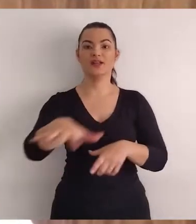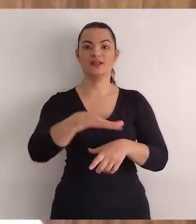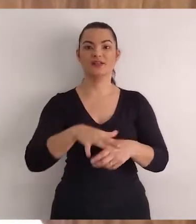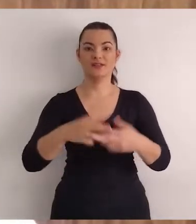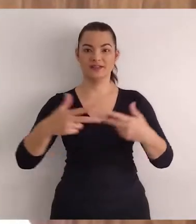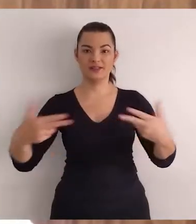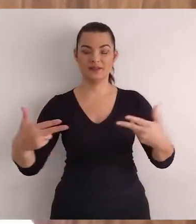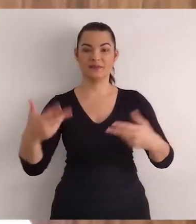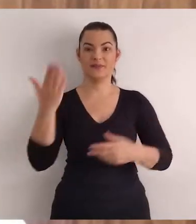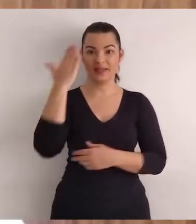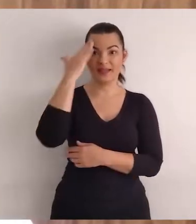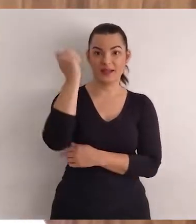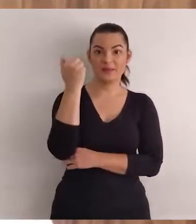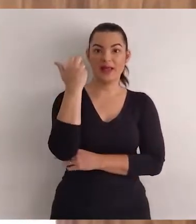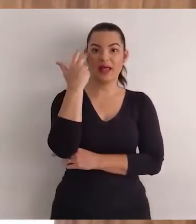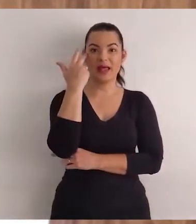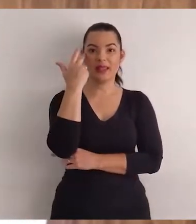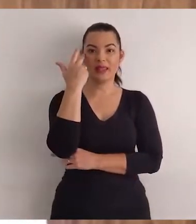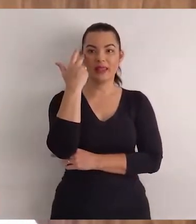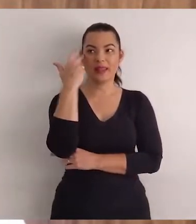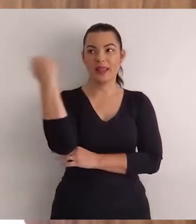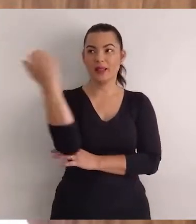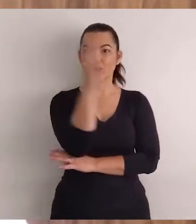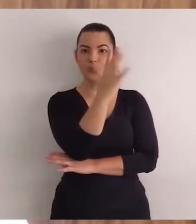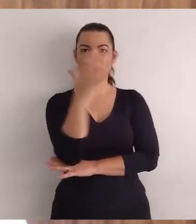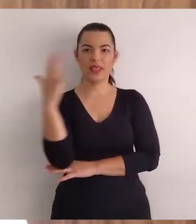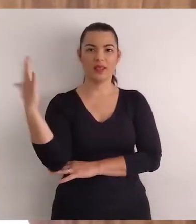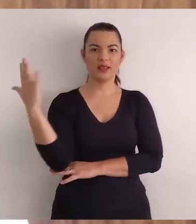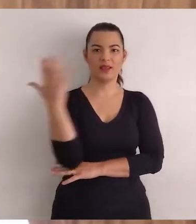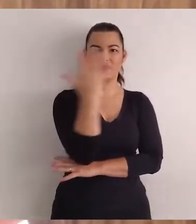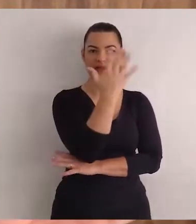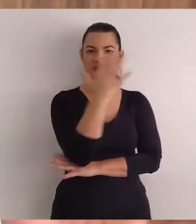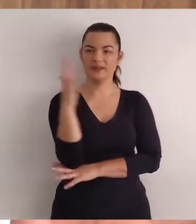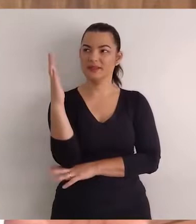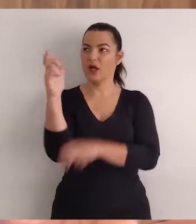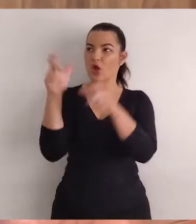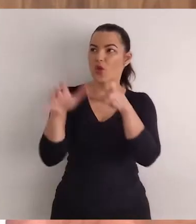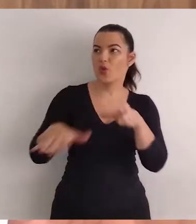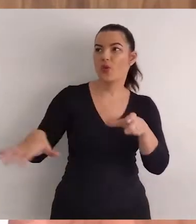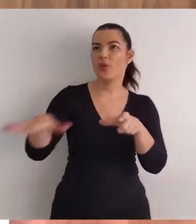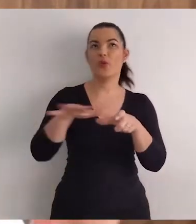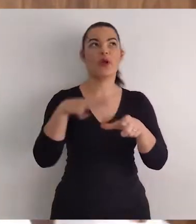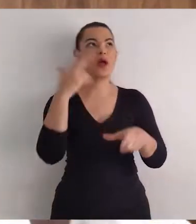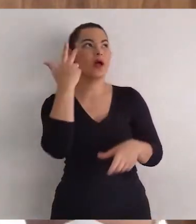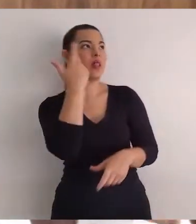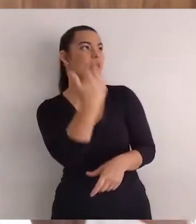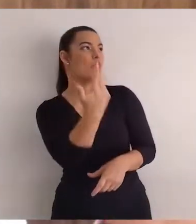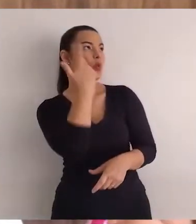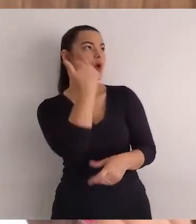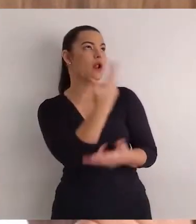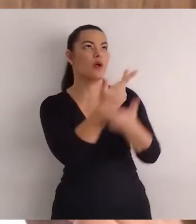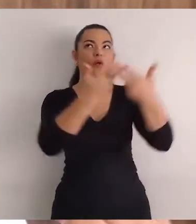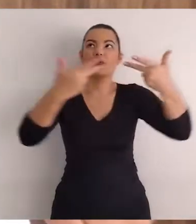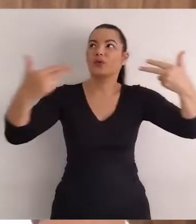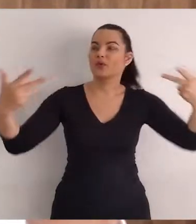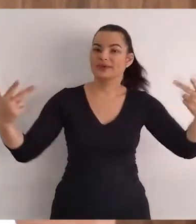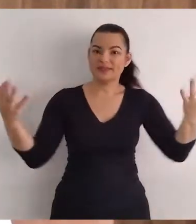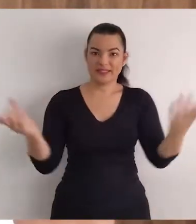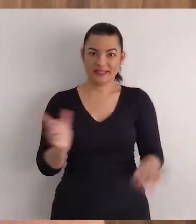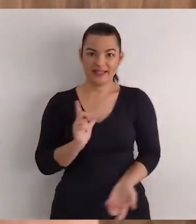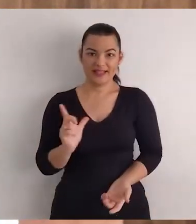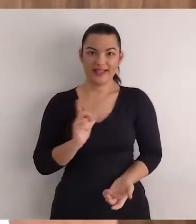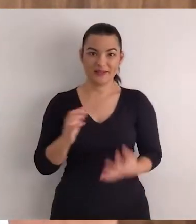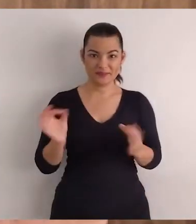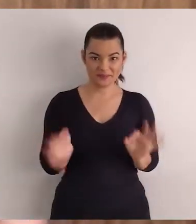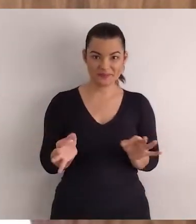gostoso interagir com a natureza, esse espaço natural. Vocês sabem que nós percebemos o ambiente